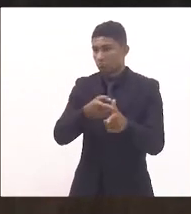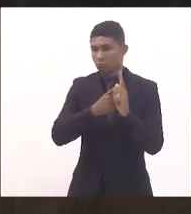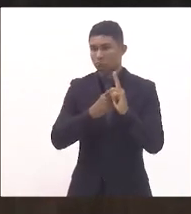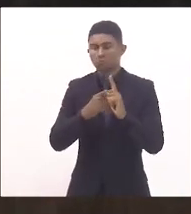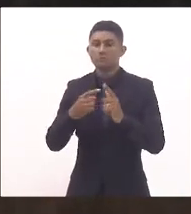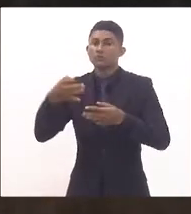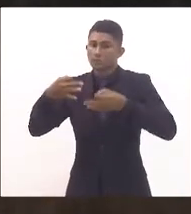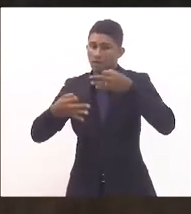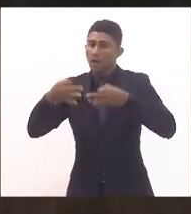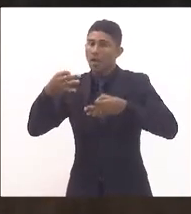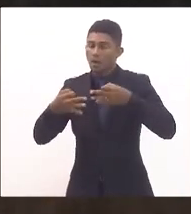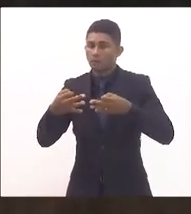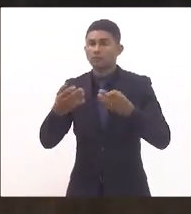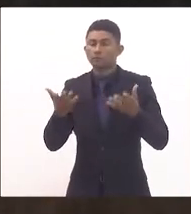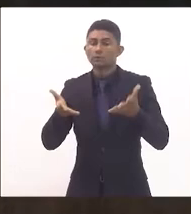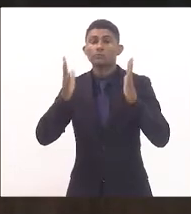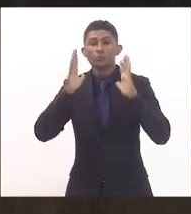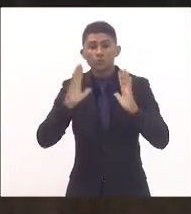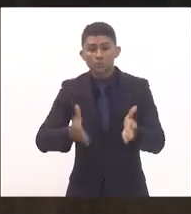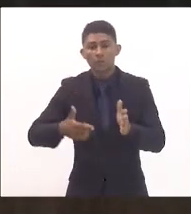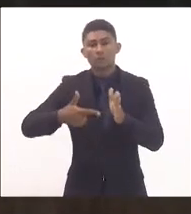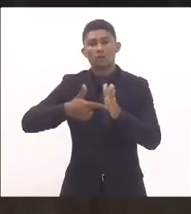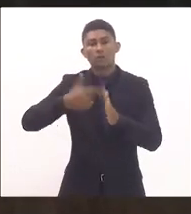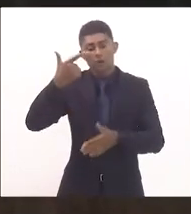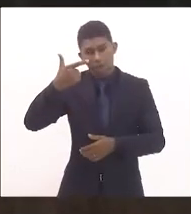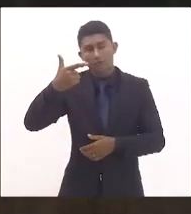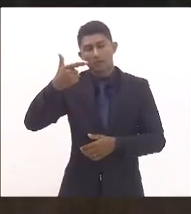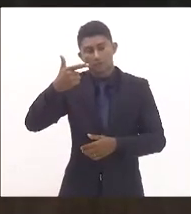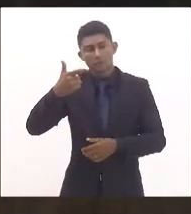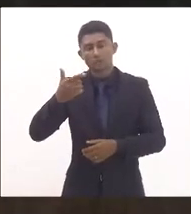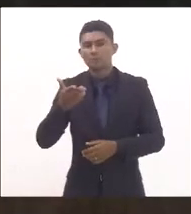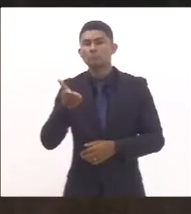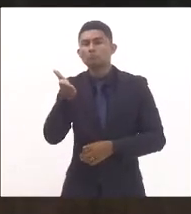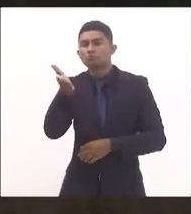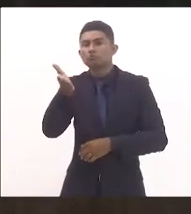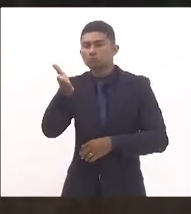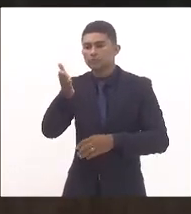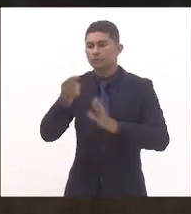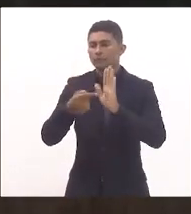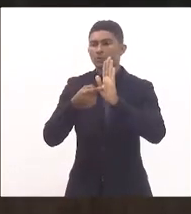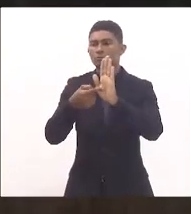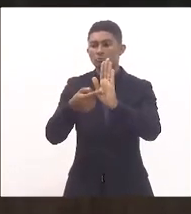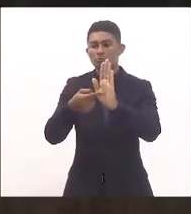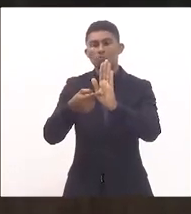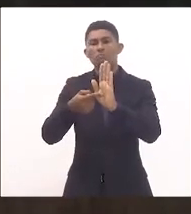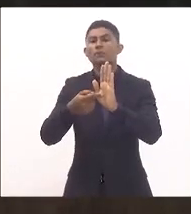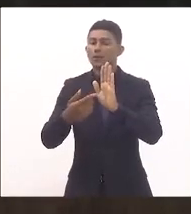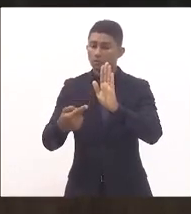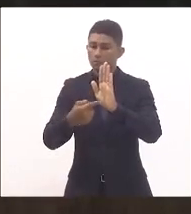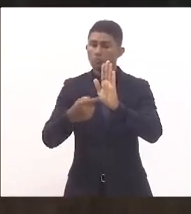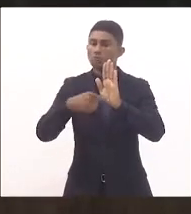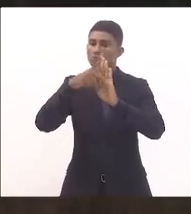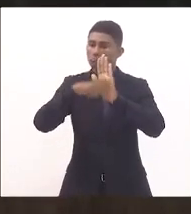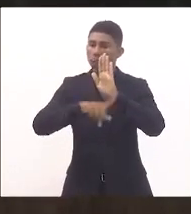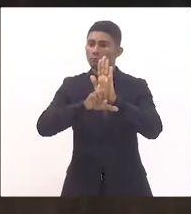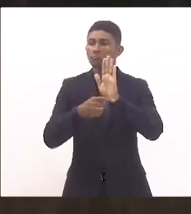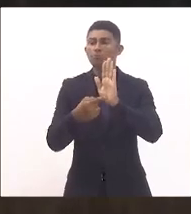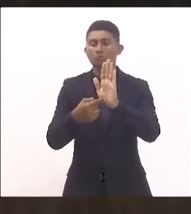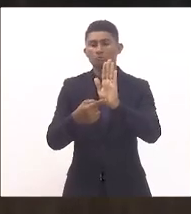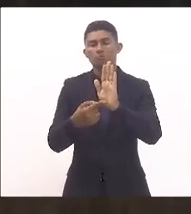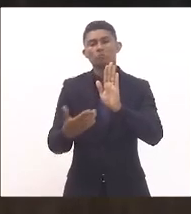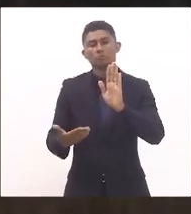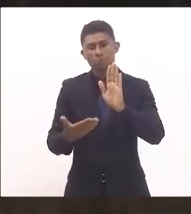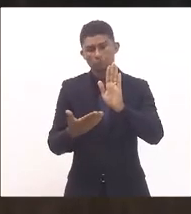judicial. É a segunda vez que Vossa Excelência... apresenta esse projeto que